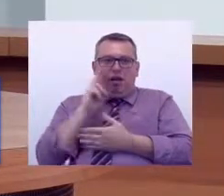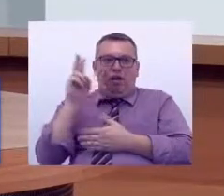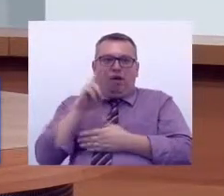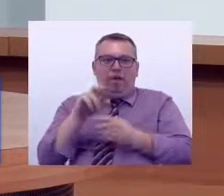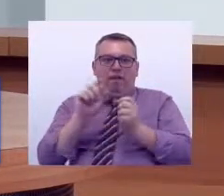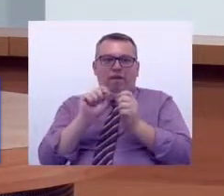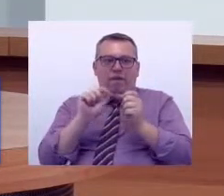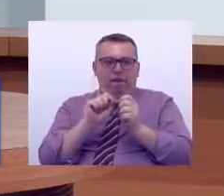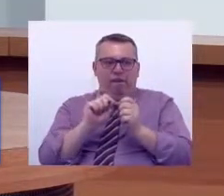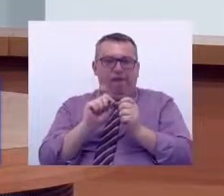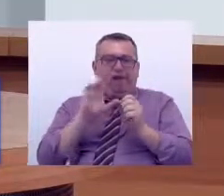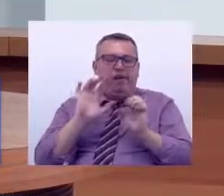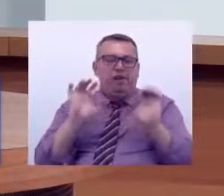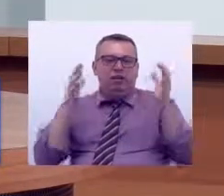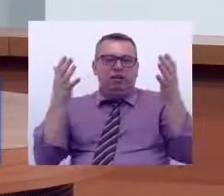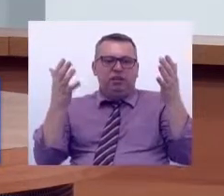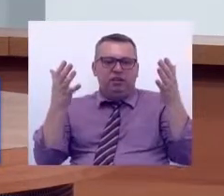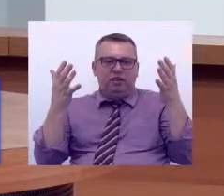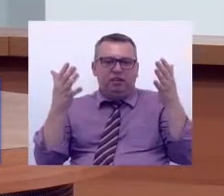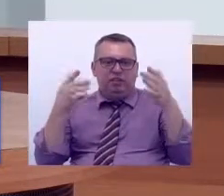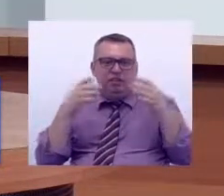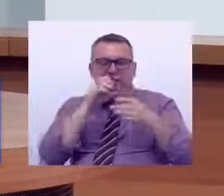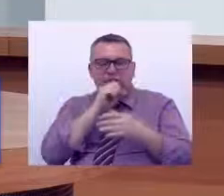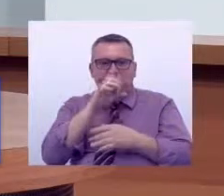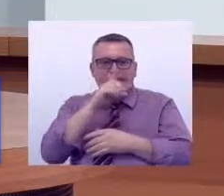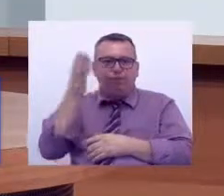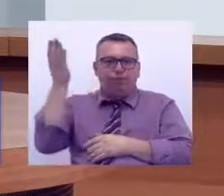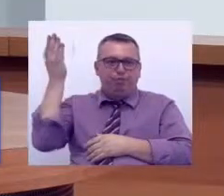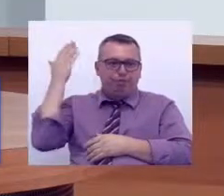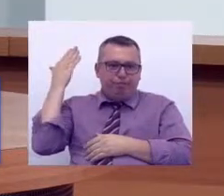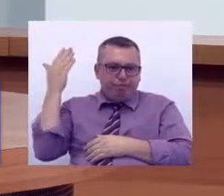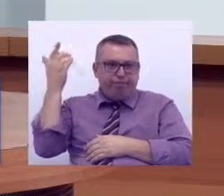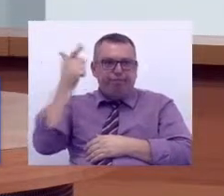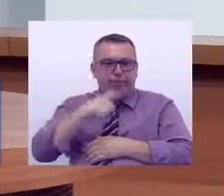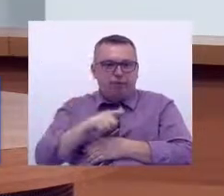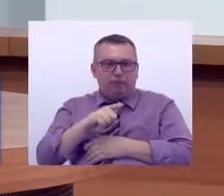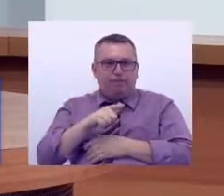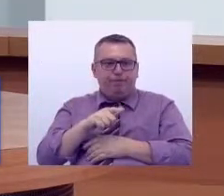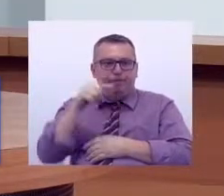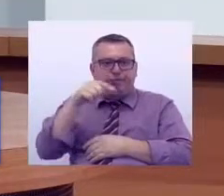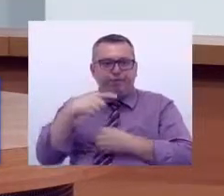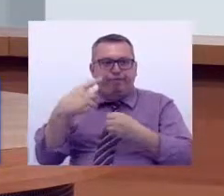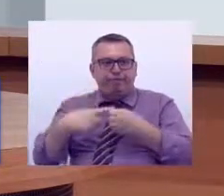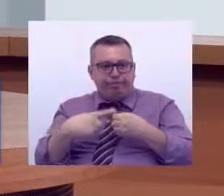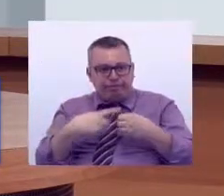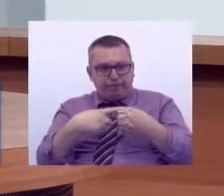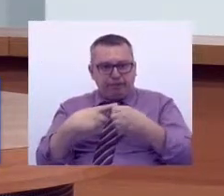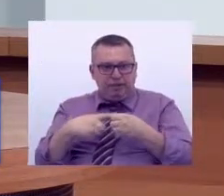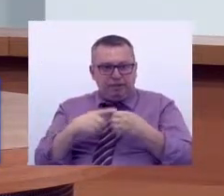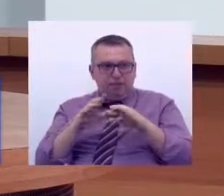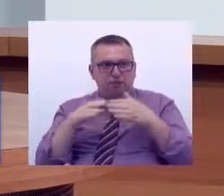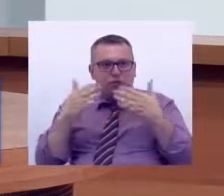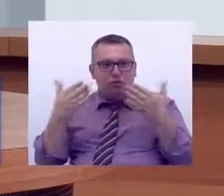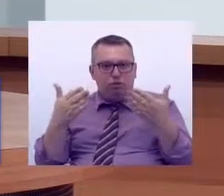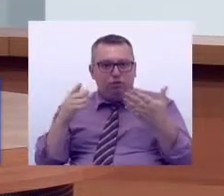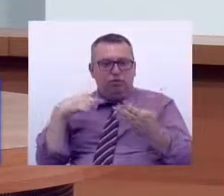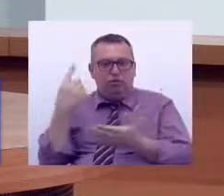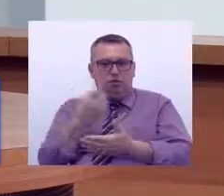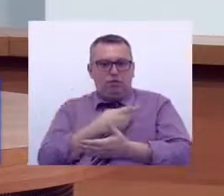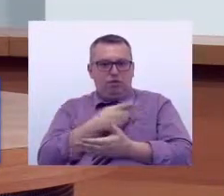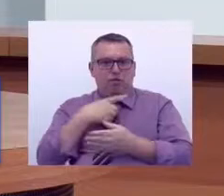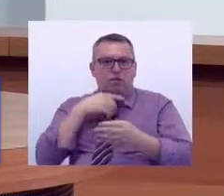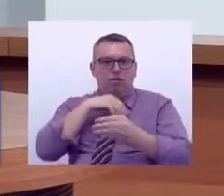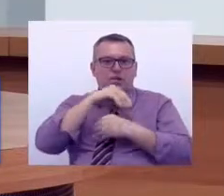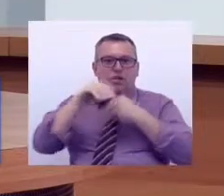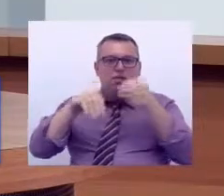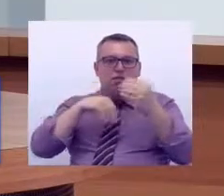feito um evento fim de semana passado e um outro fim de semana aqui na cidade, ao qual nós